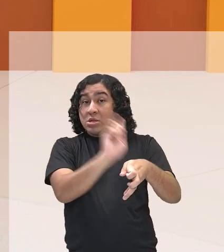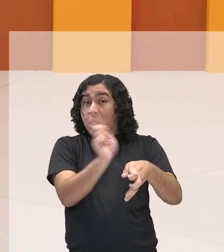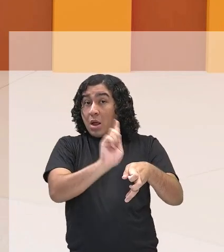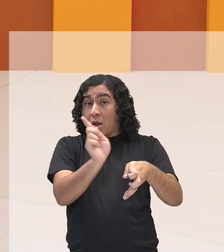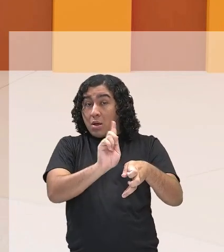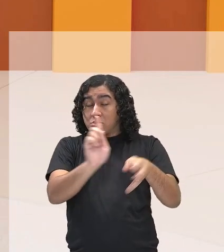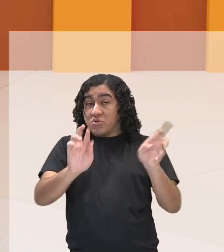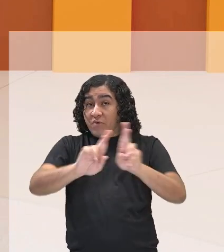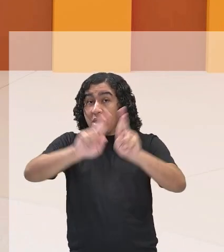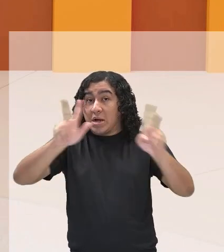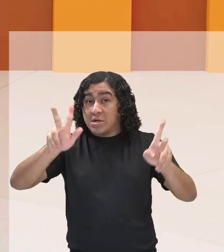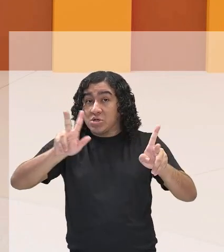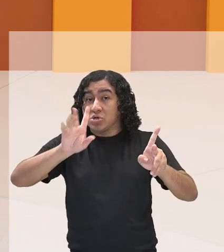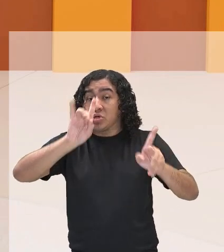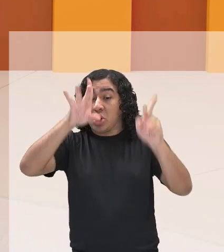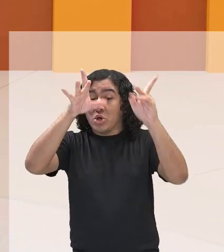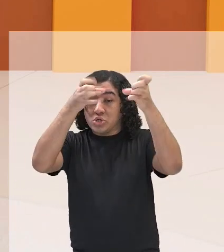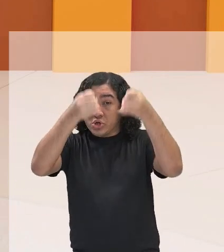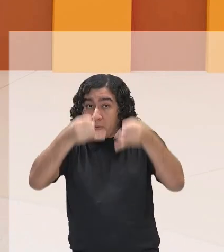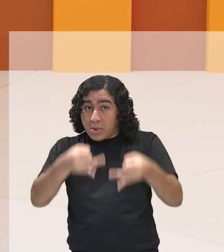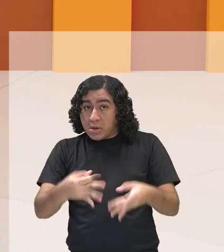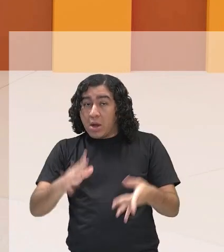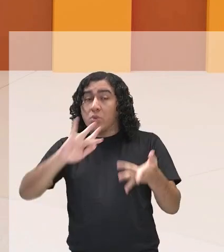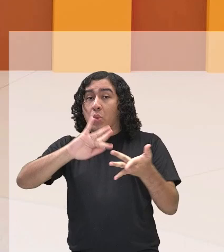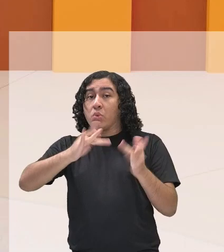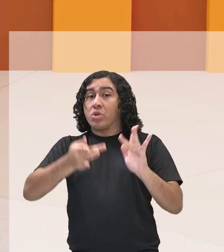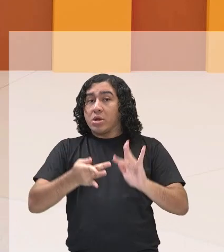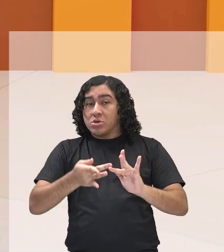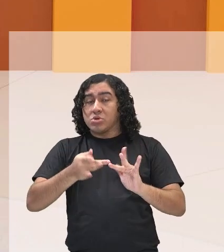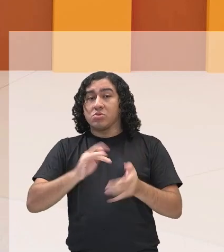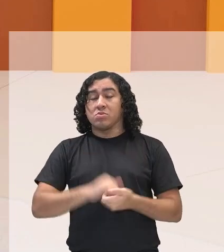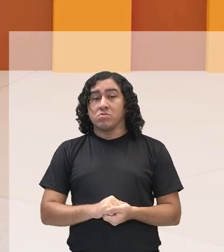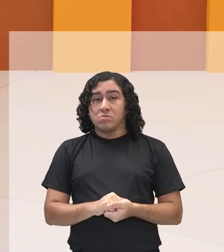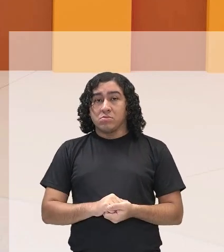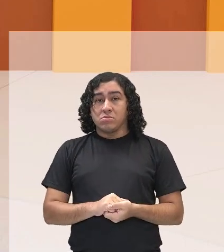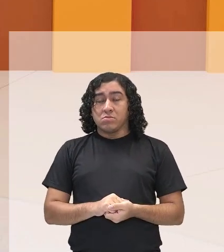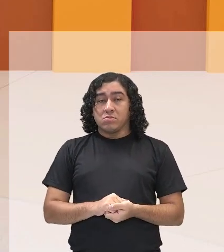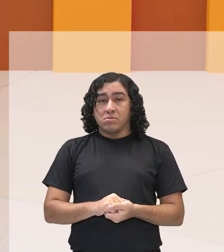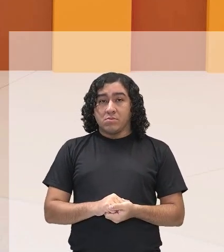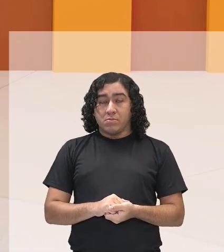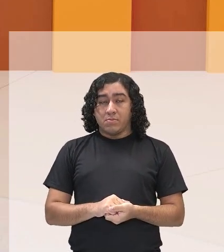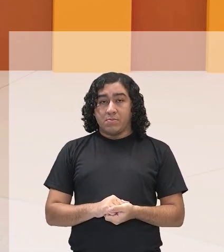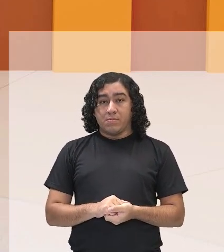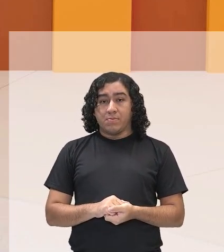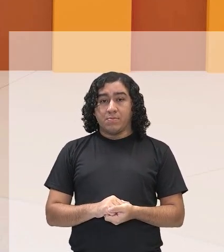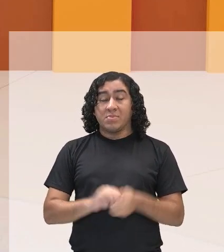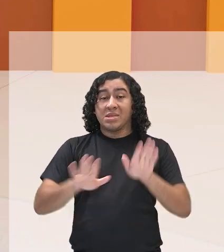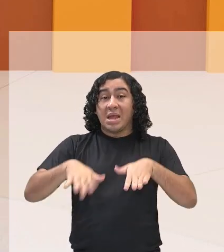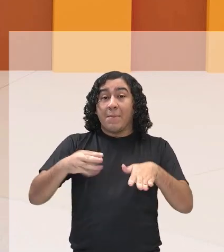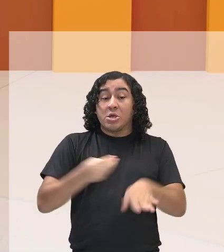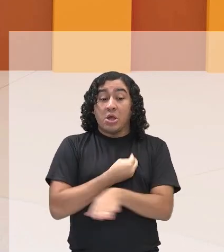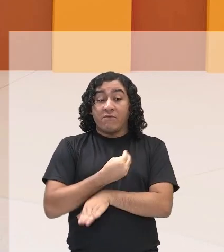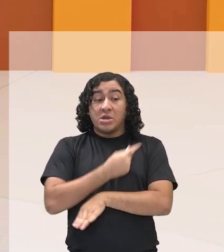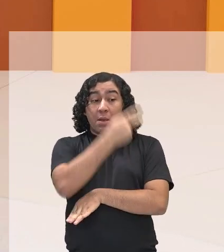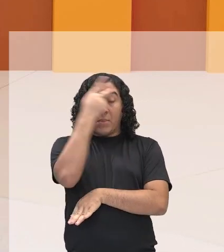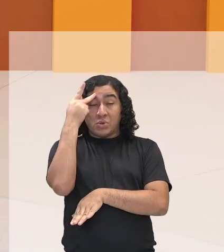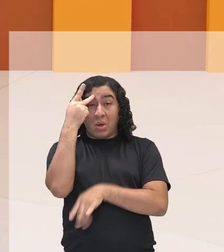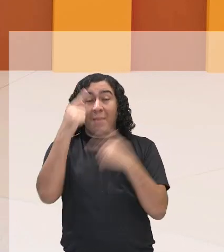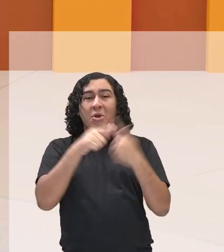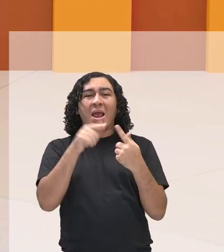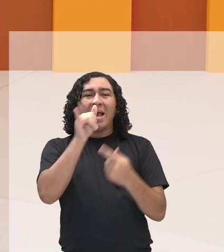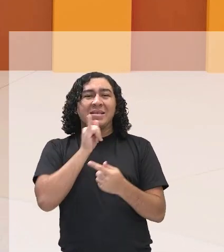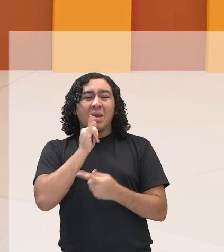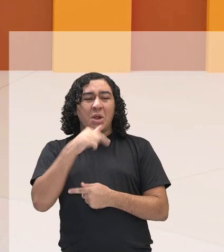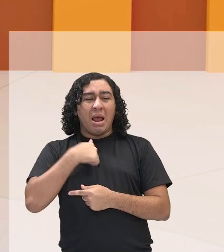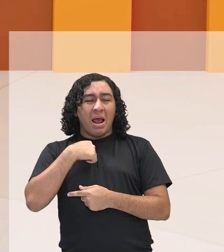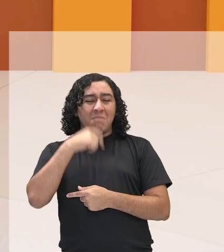aqui de contextos, né? Eu não sei nada da vida daquela pessoa. Porque quando eu vou julgar aquela pessoa e dizer que ela não